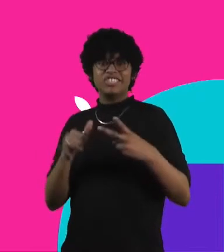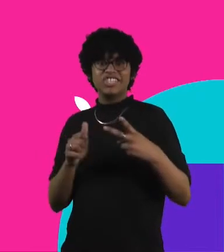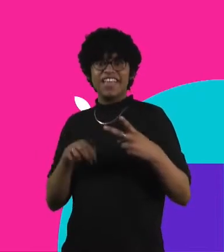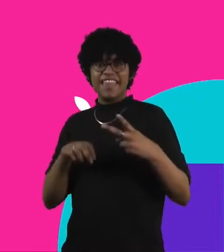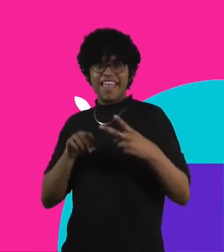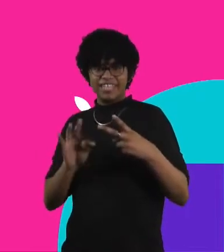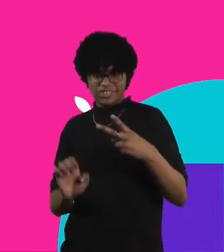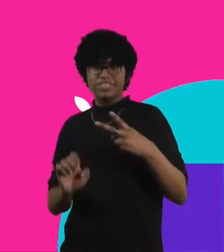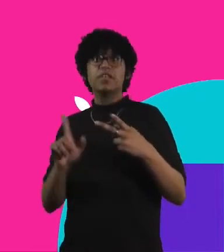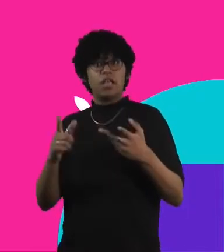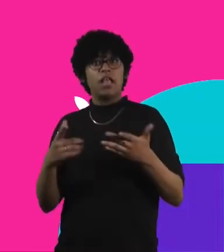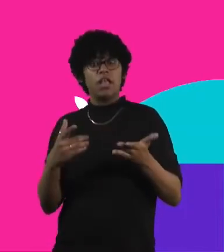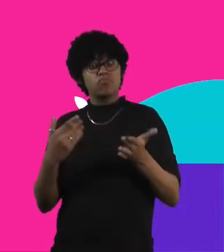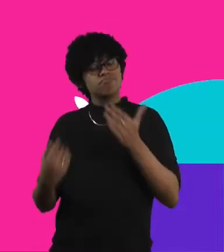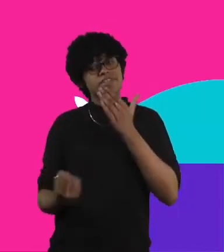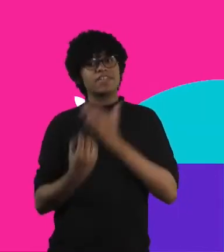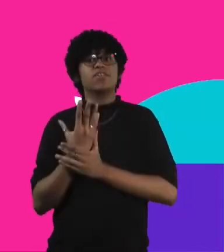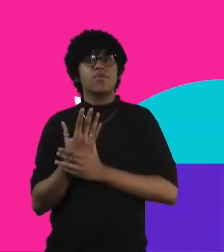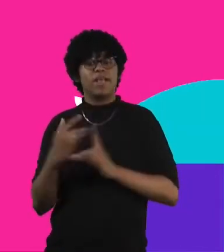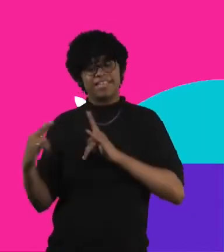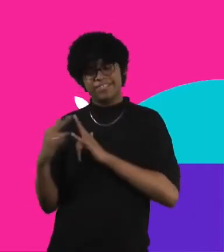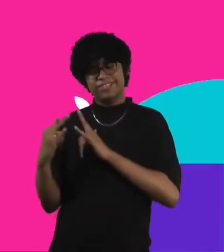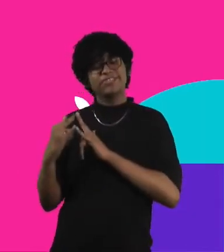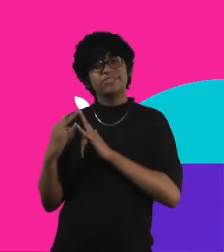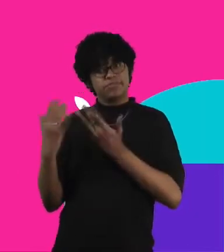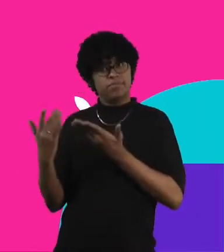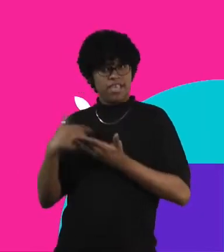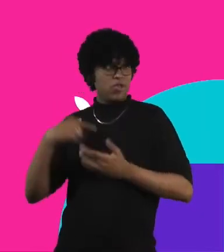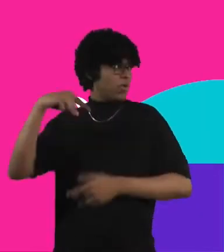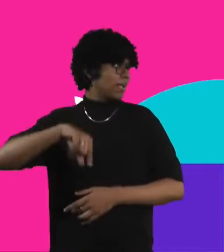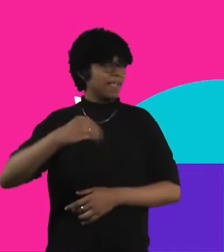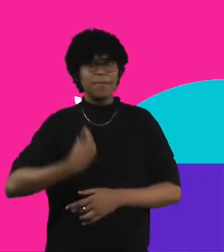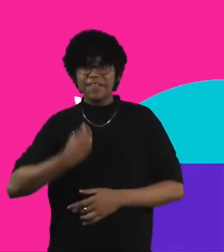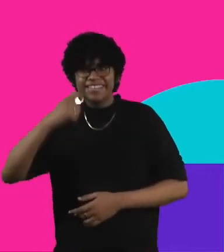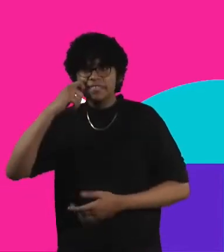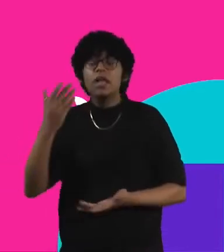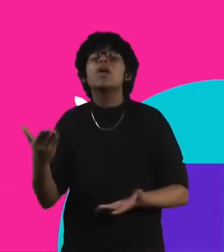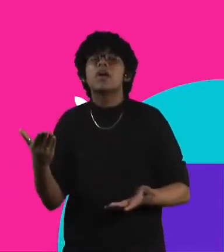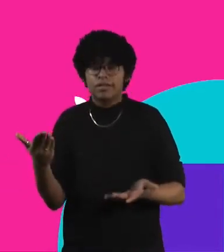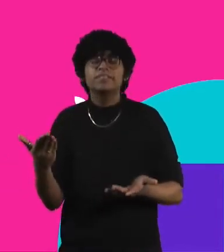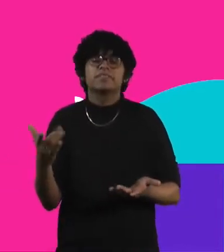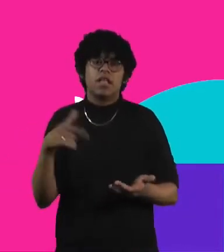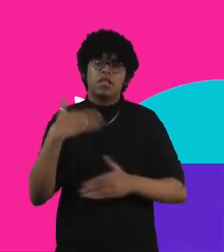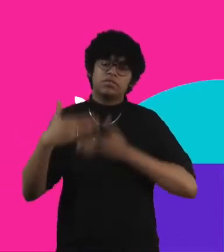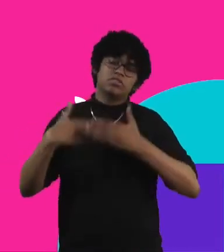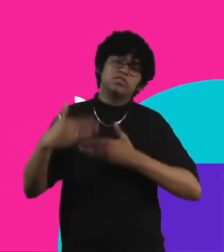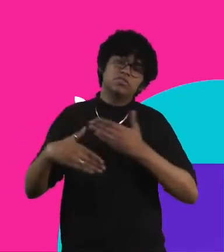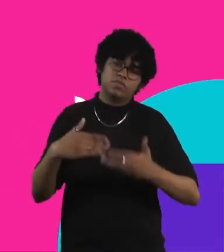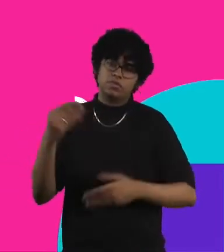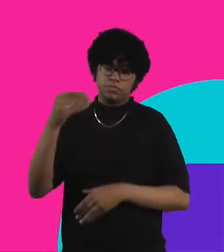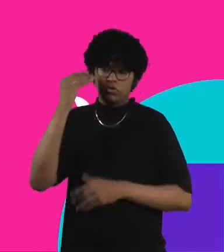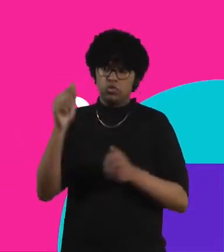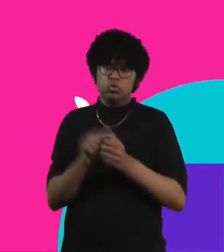Instituto SEIB, né, que é de onde eu falo e onde nós desenvolvemos essa experiência junto ao laboratório.